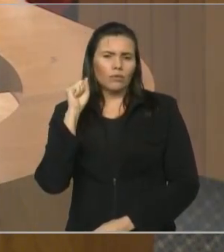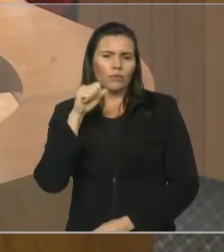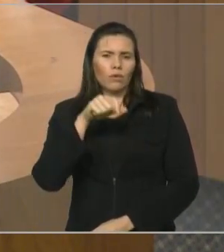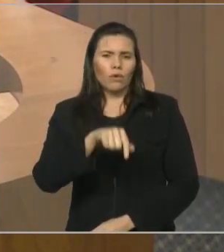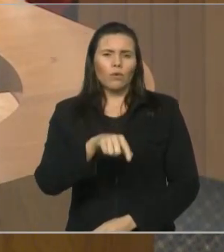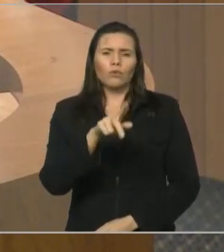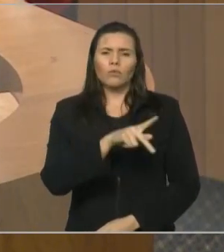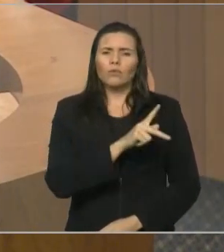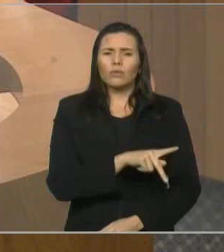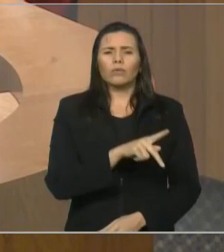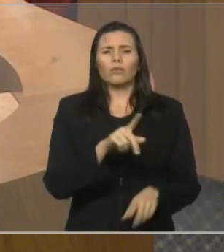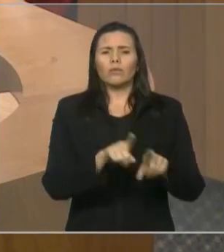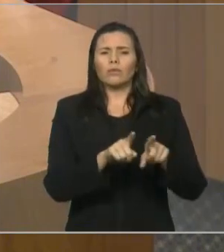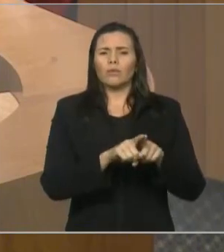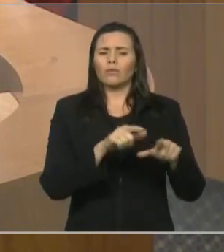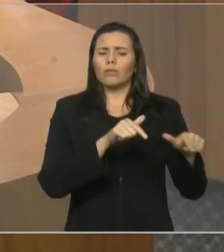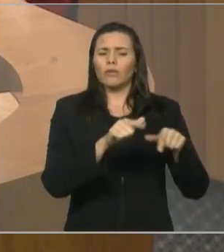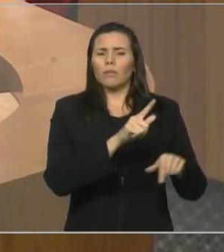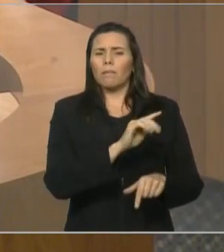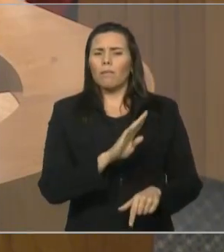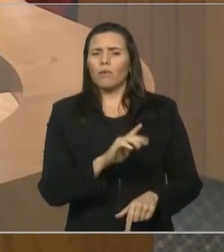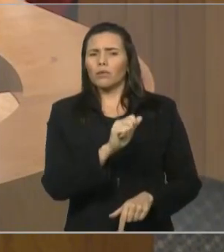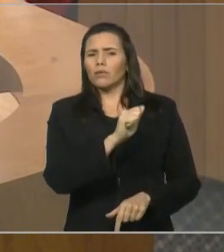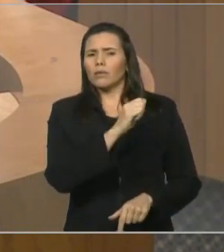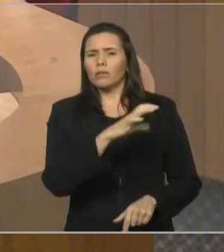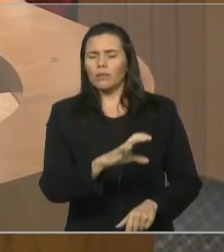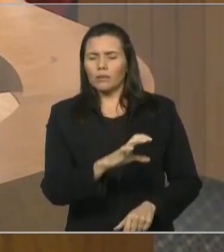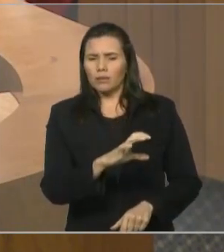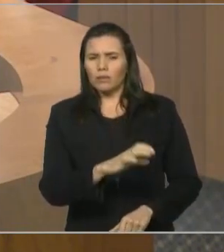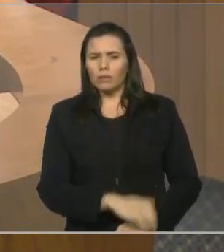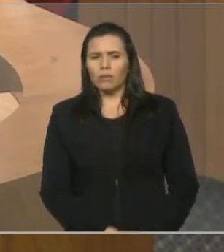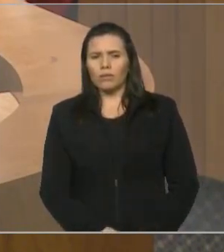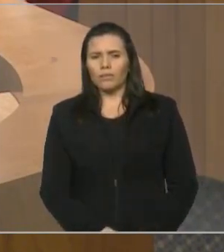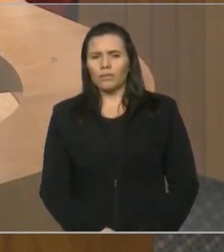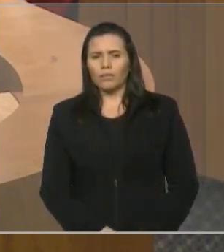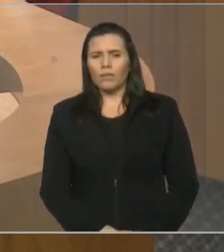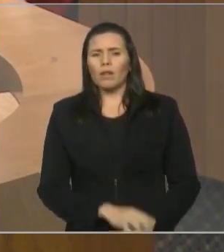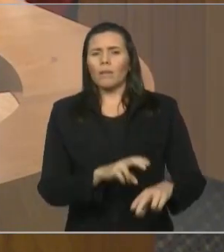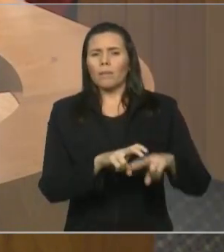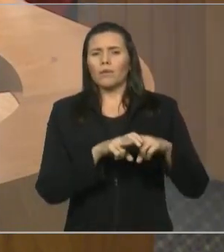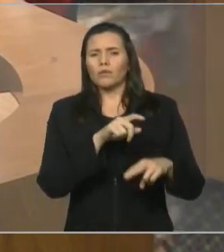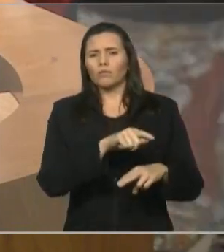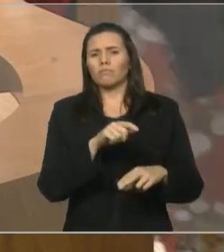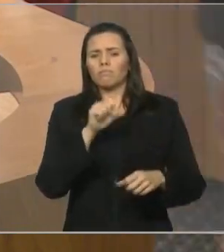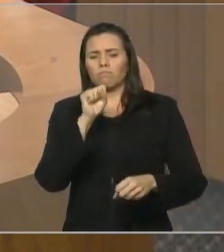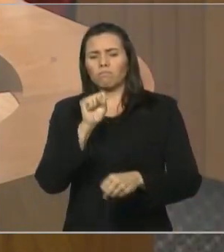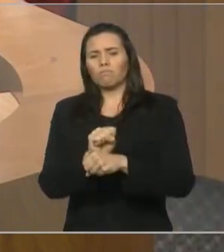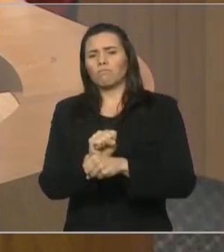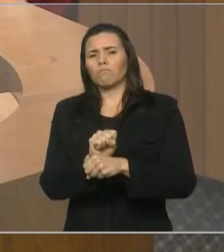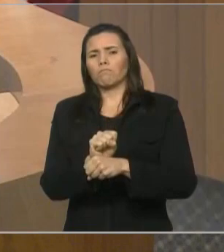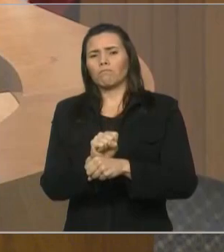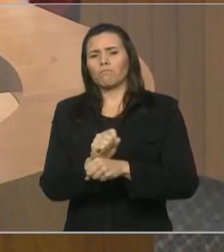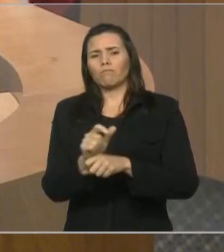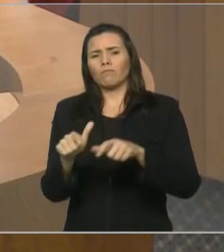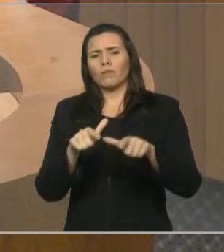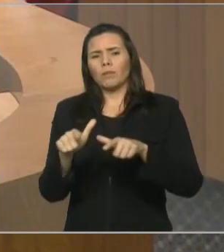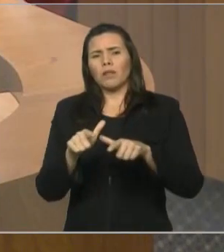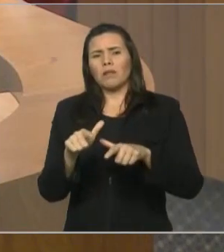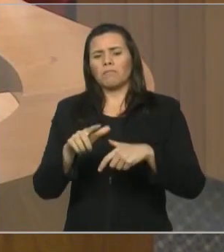total, trazendo com isso um prejuízo não apenas aos